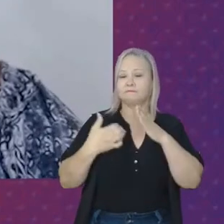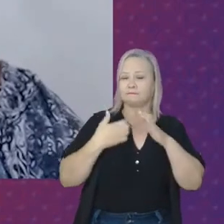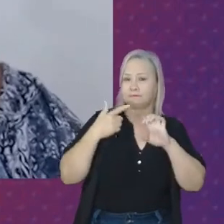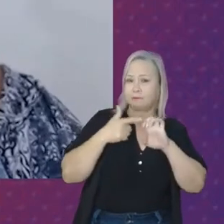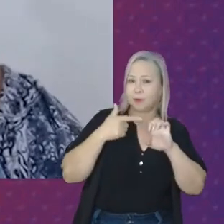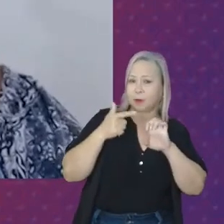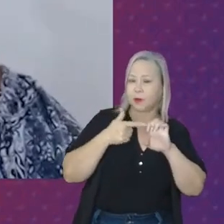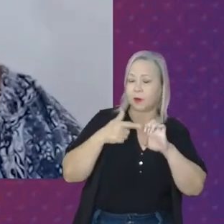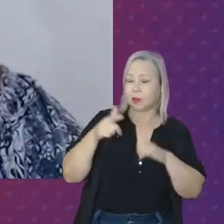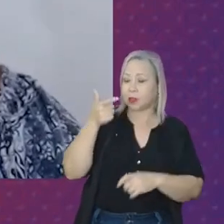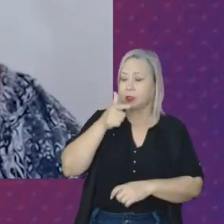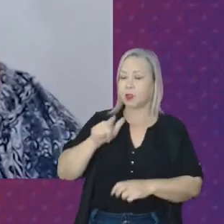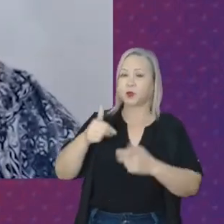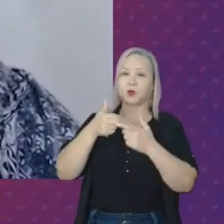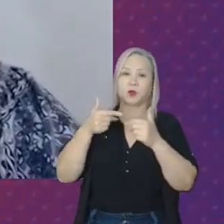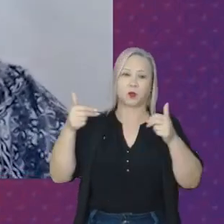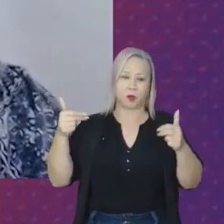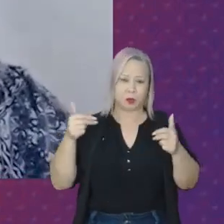e tantas outras